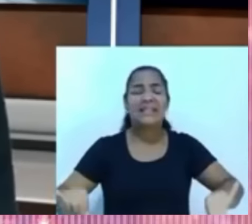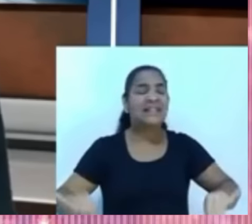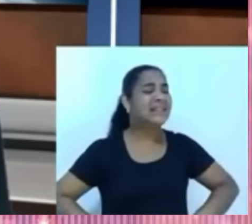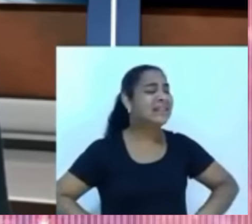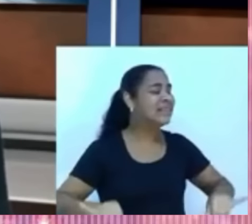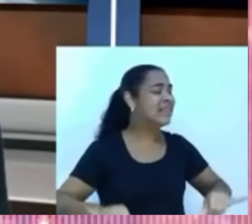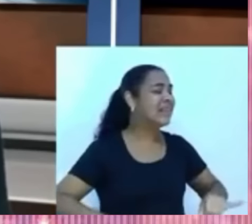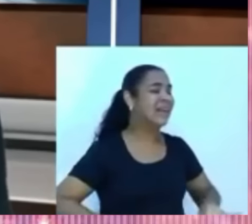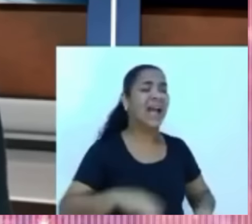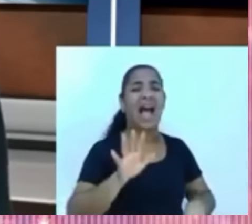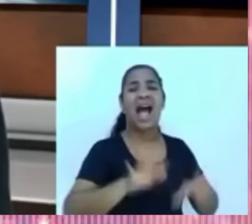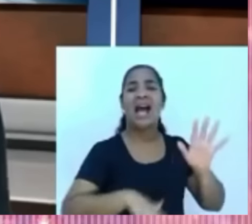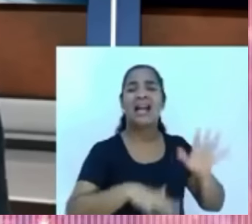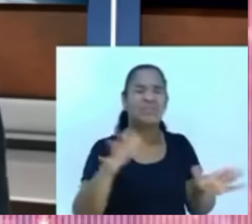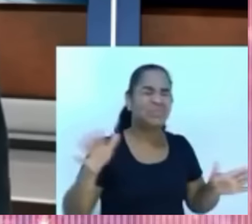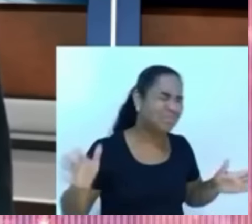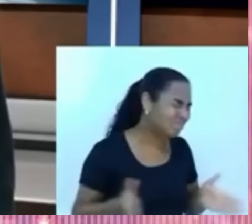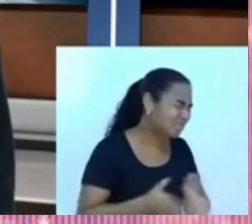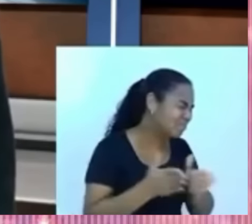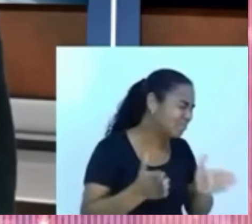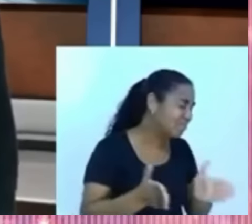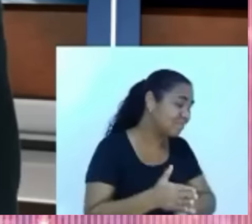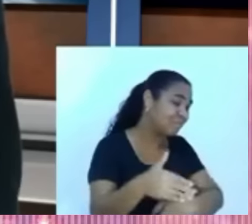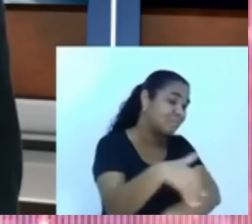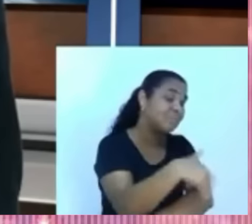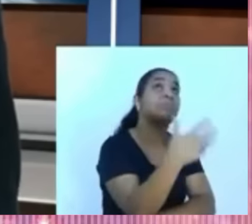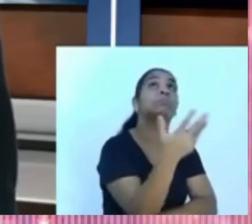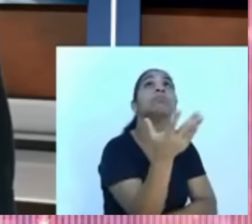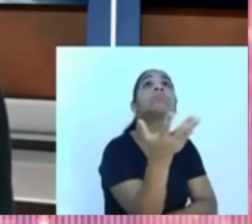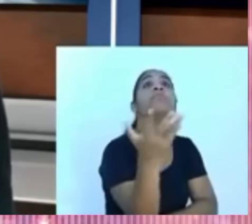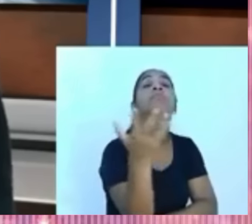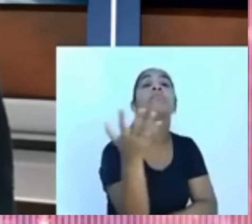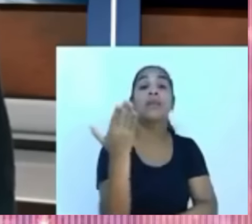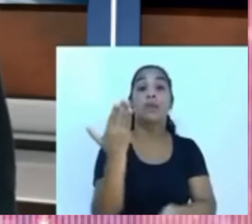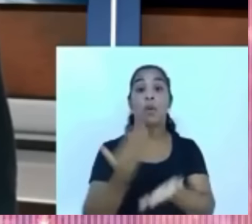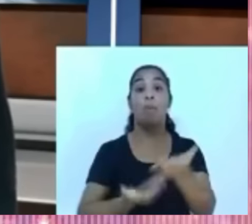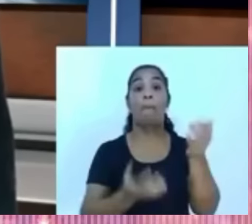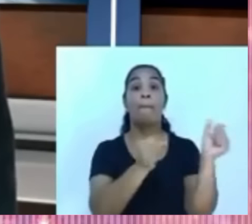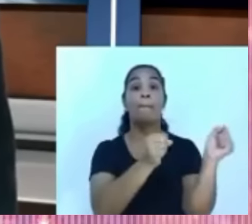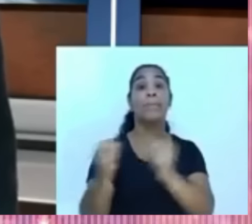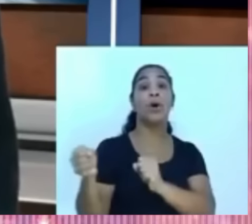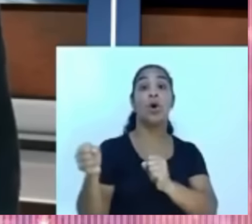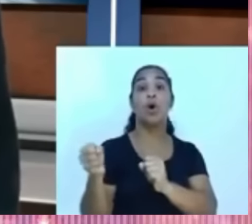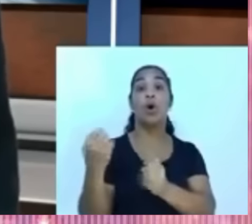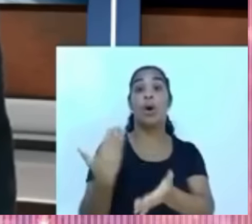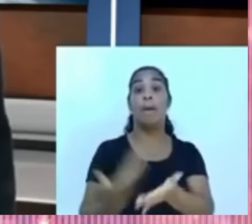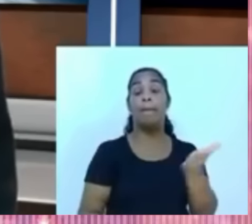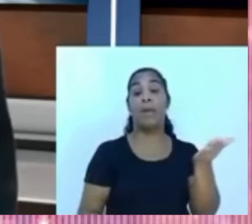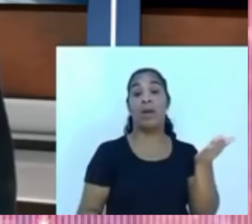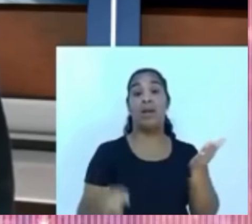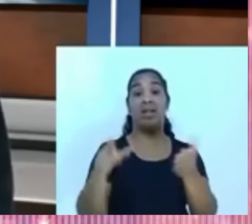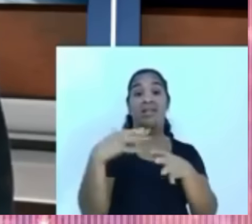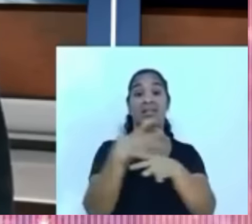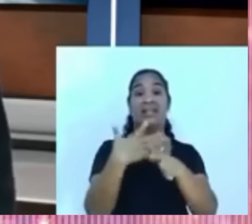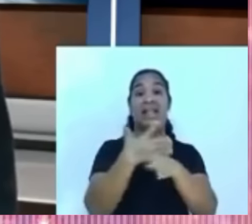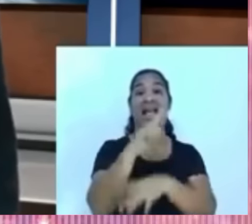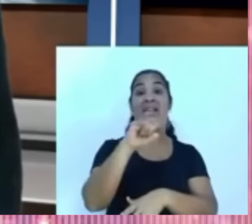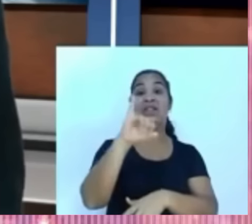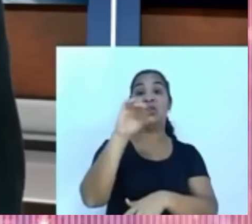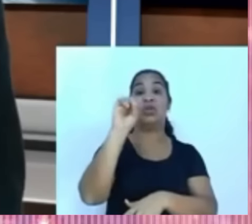caíam na miséria perderam o poder como em Leon ou perderam a postura